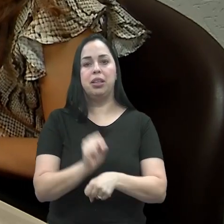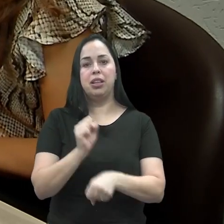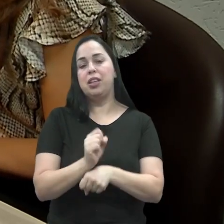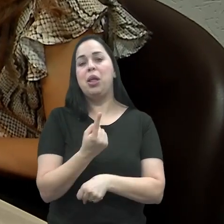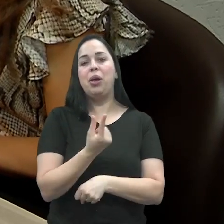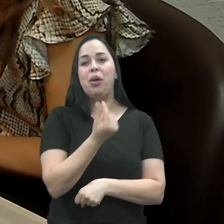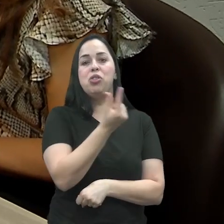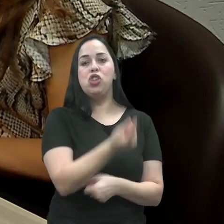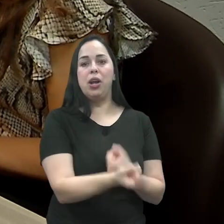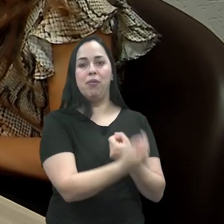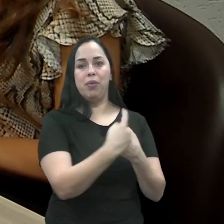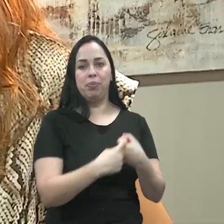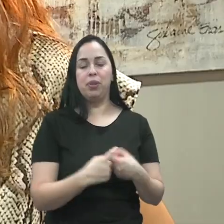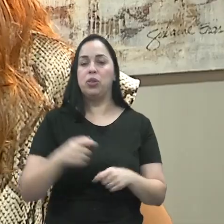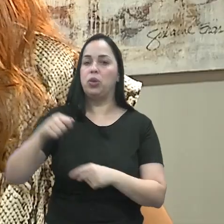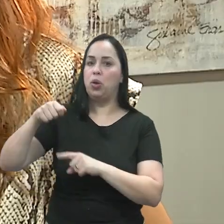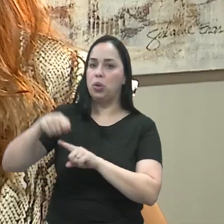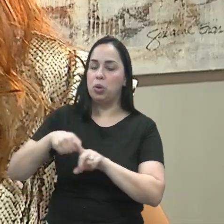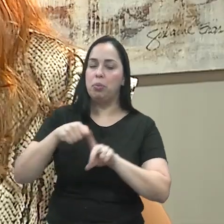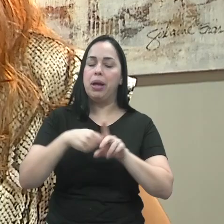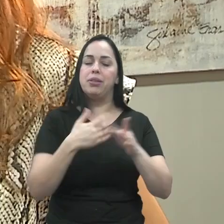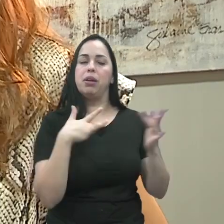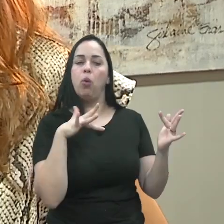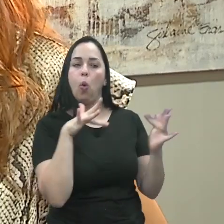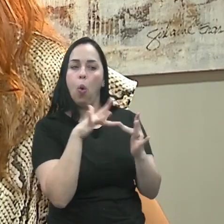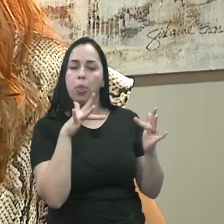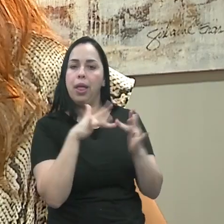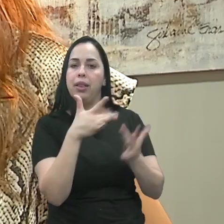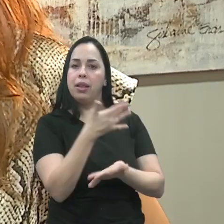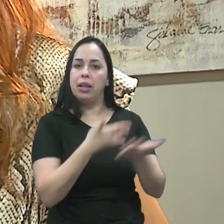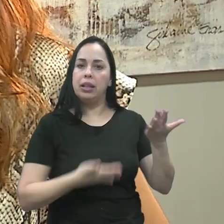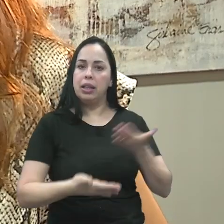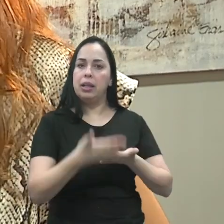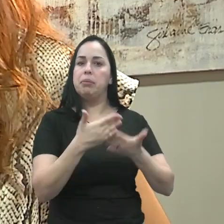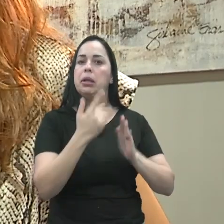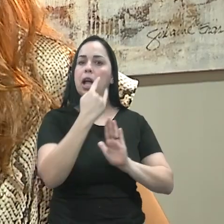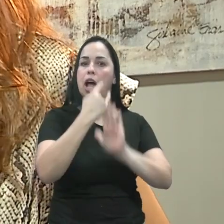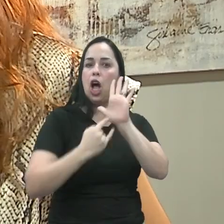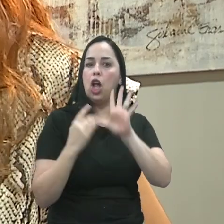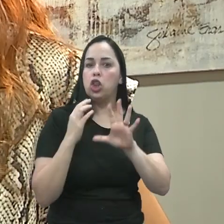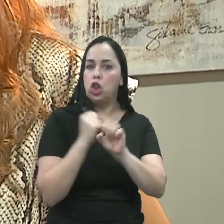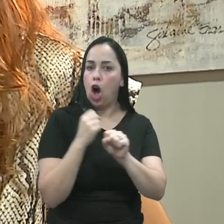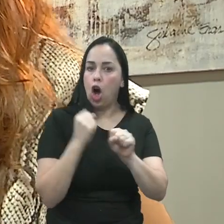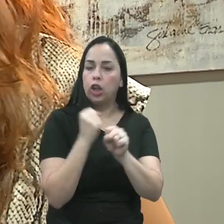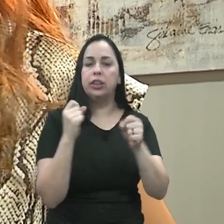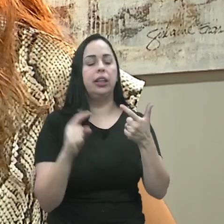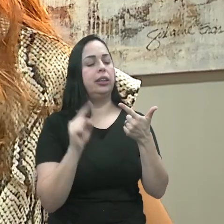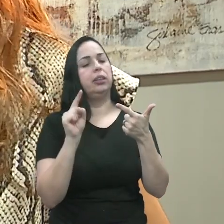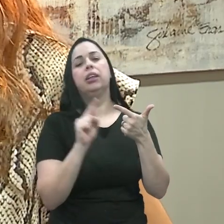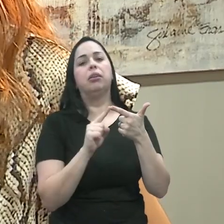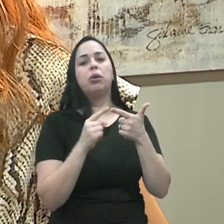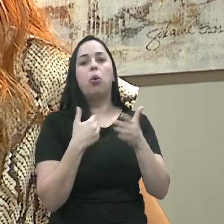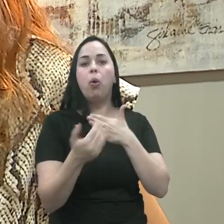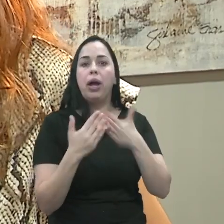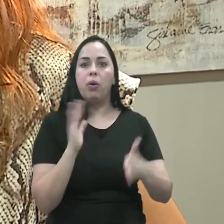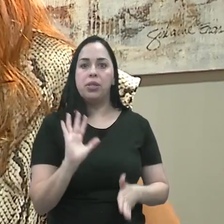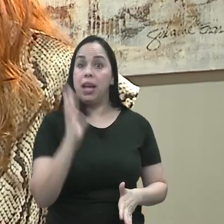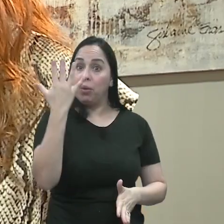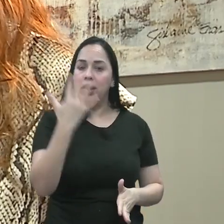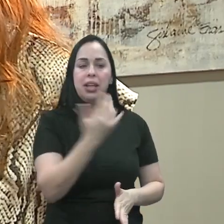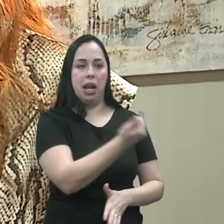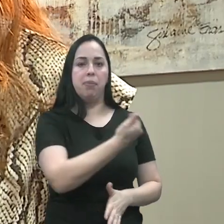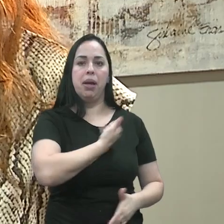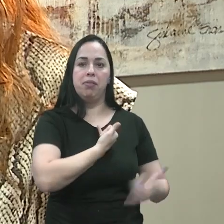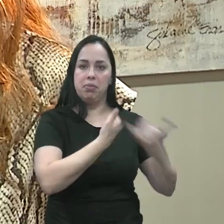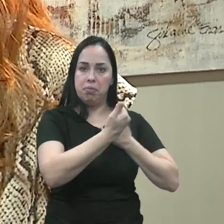esperar pela restituição. Mensalmente a gente se fala, ela me manda as notas, ela me manda qualquer atualização que aconteça. Então,